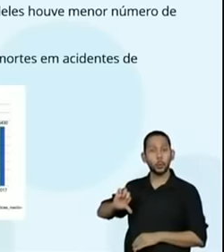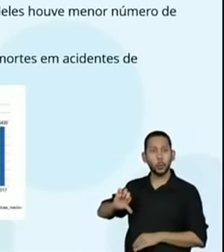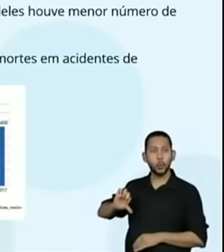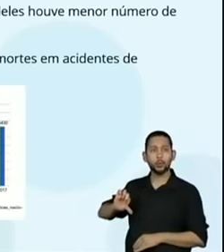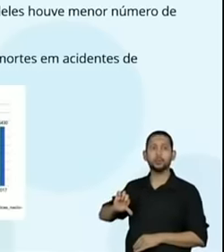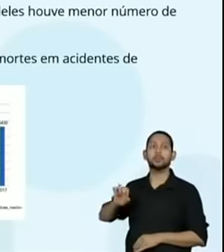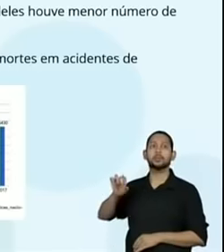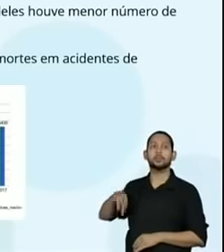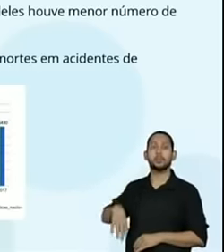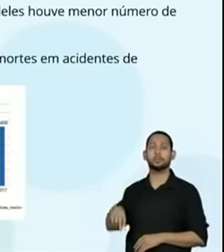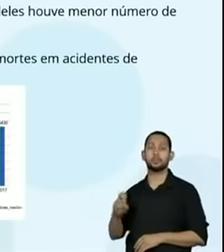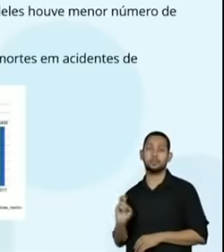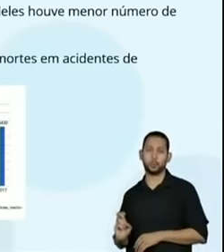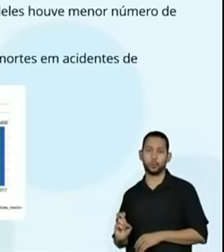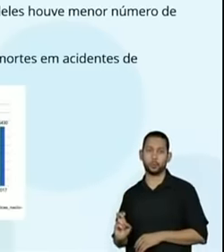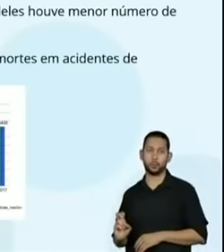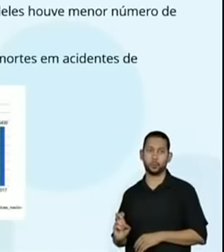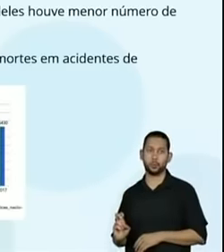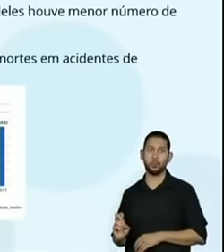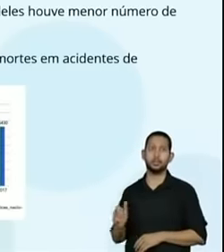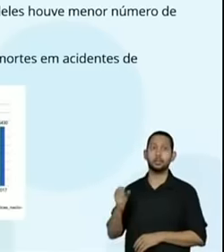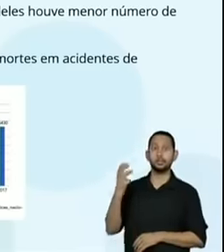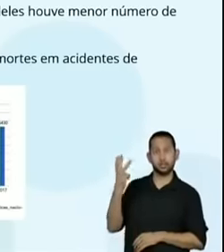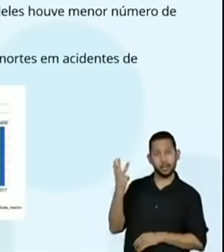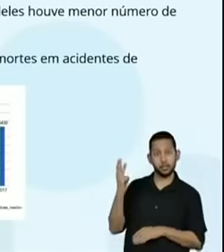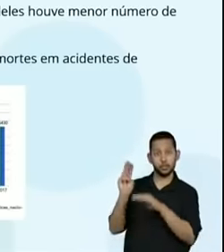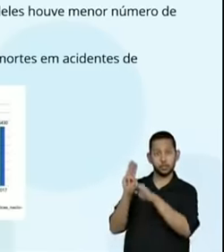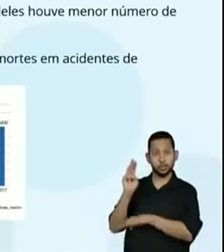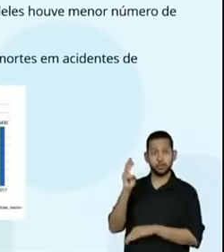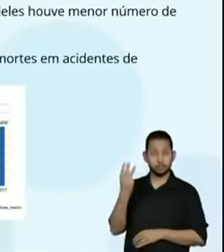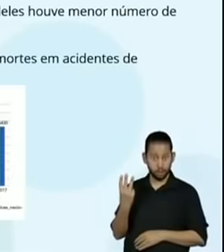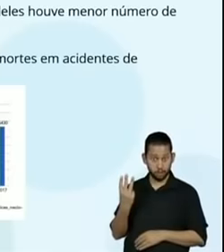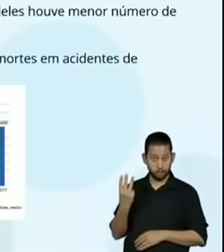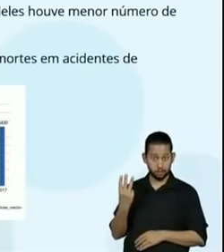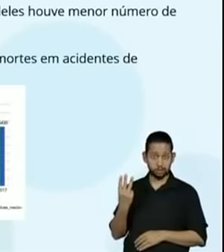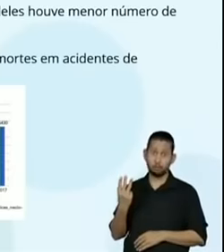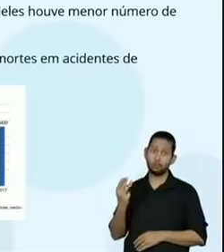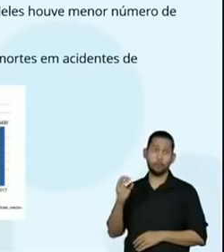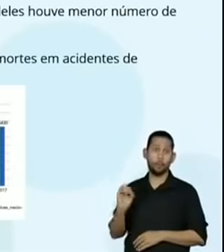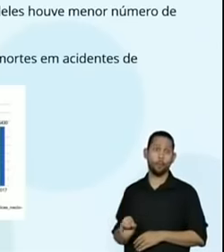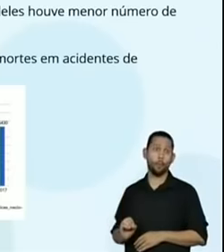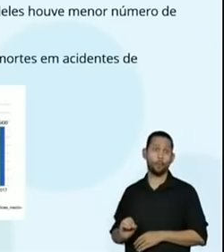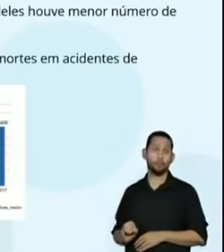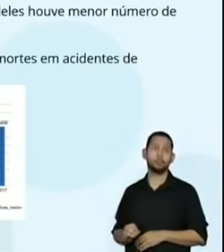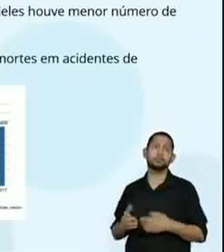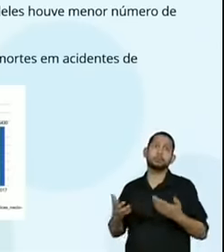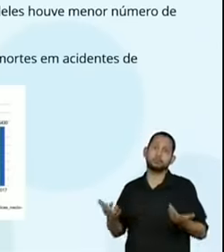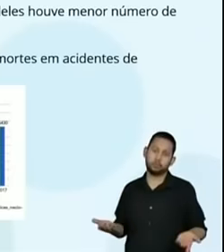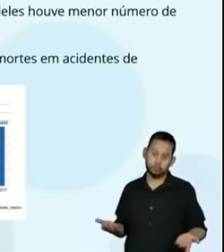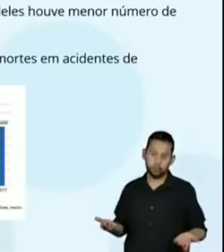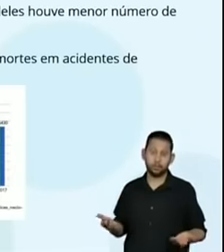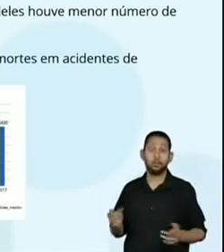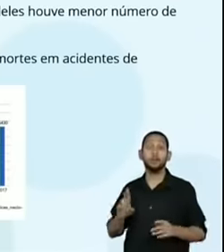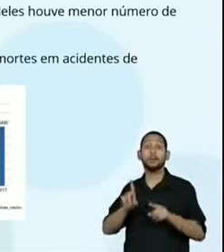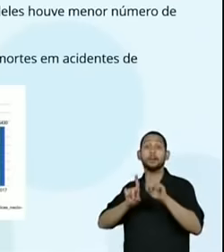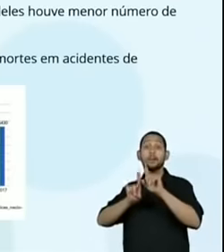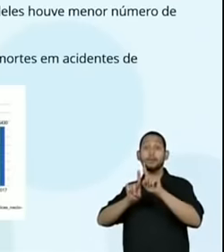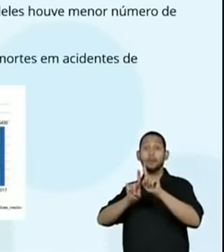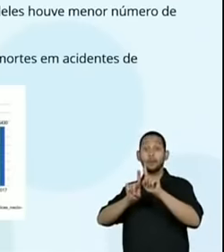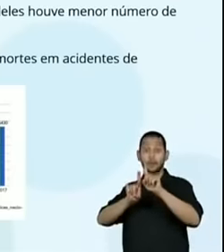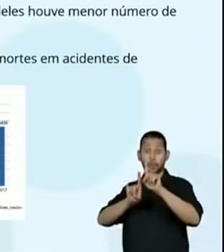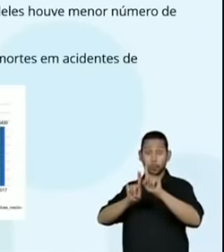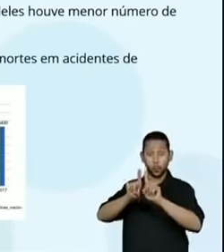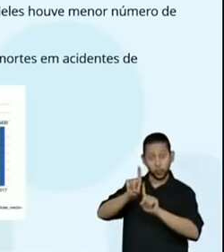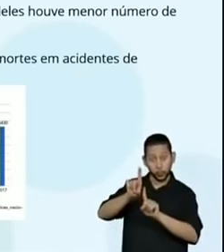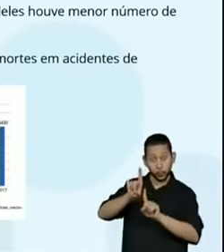a 5 e 3 para tirar 3 é 0, certo? Então, qual foi